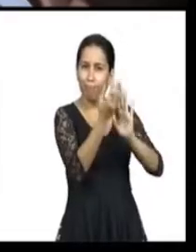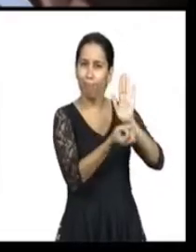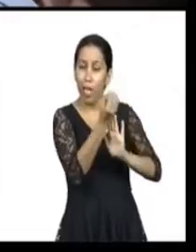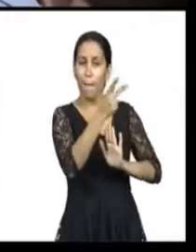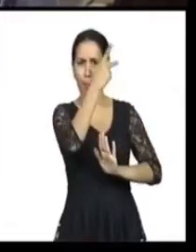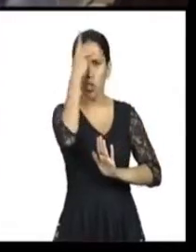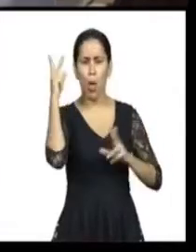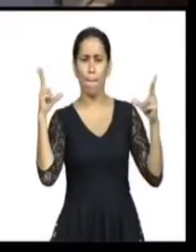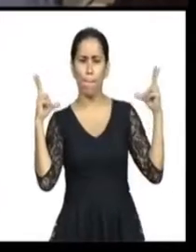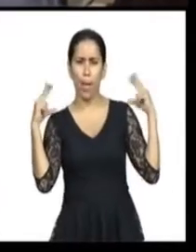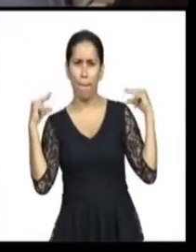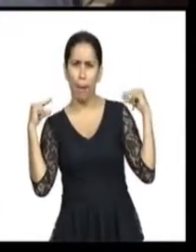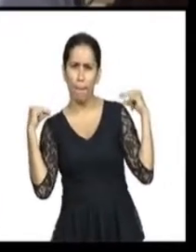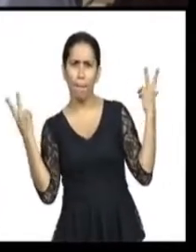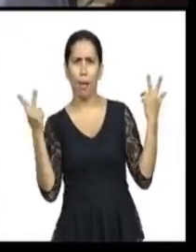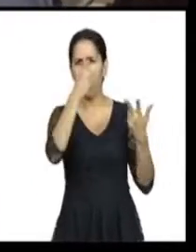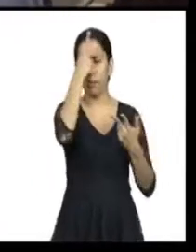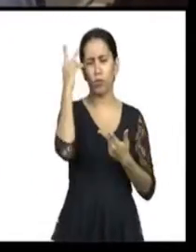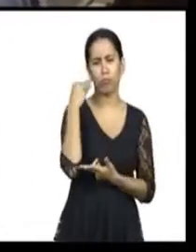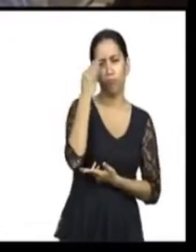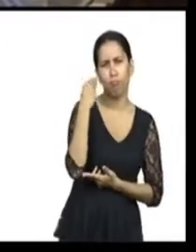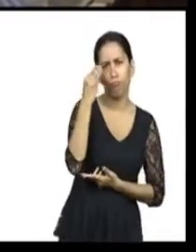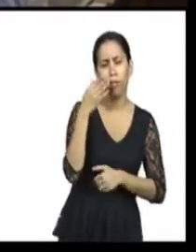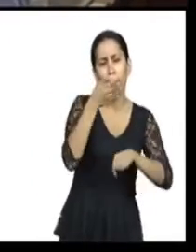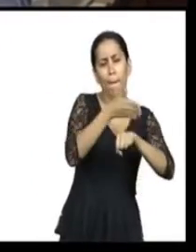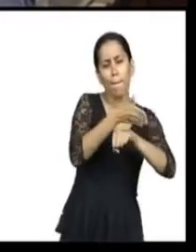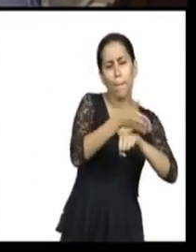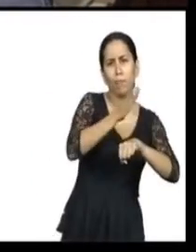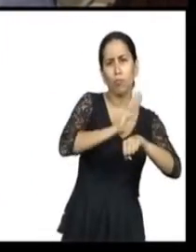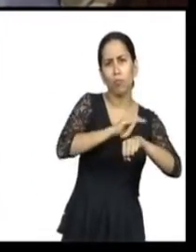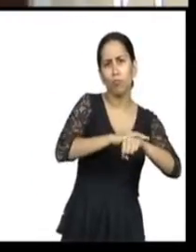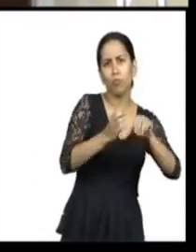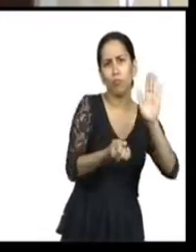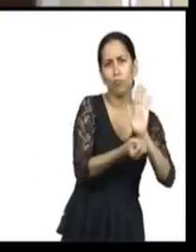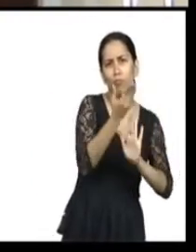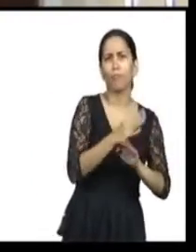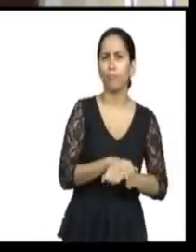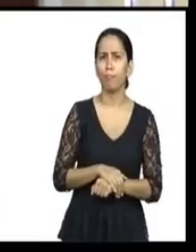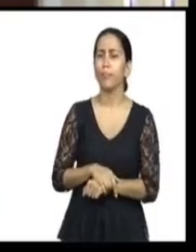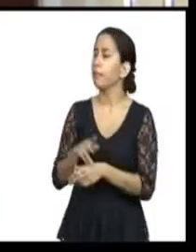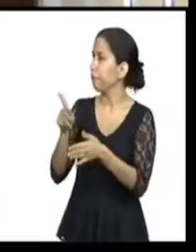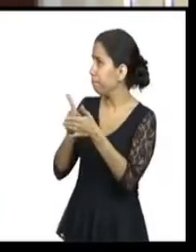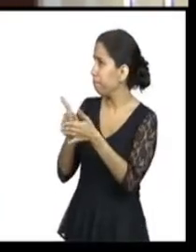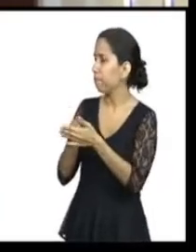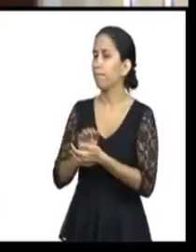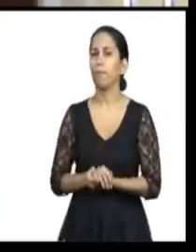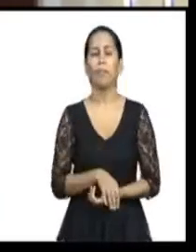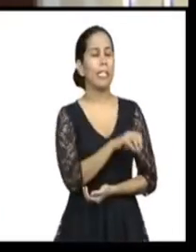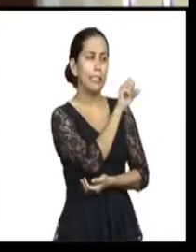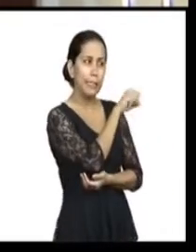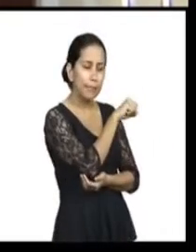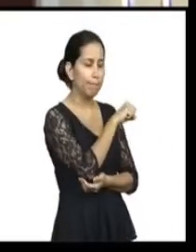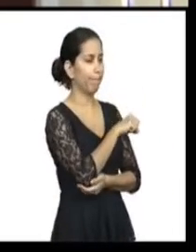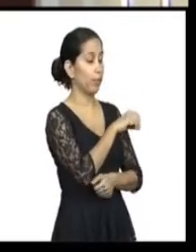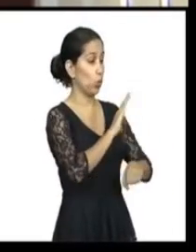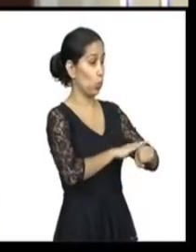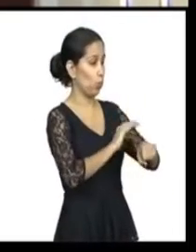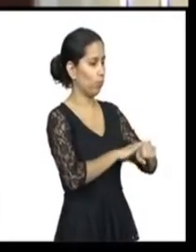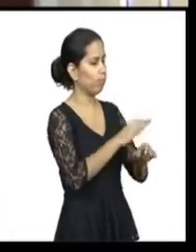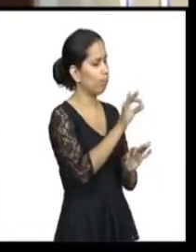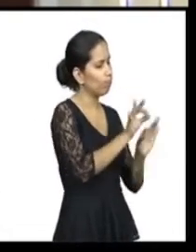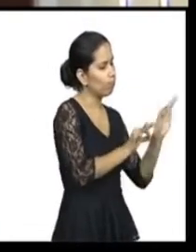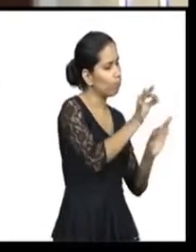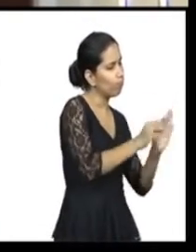devem participar. E foi o que eles fizeram aqui na mina, não é mesmo, Luiz Felipe? Sim, positivo. Quando a gente começa a operação em uma mina, a gente padroniza